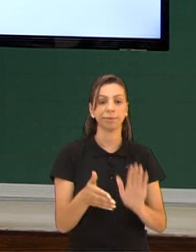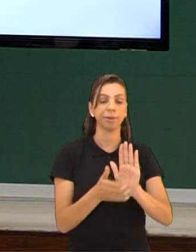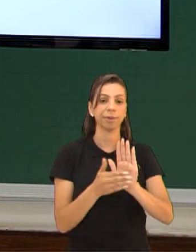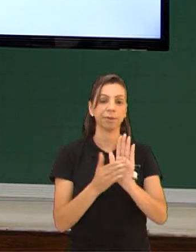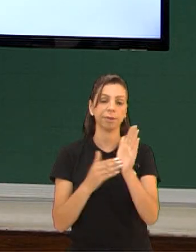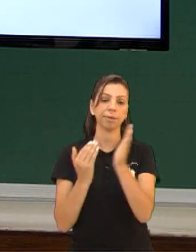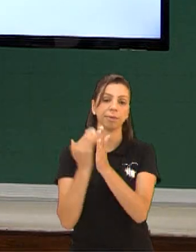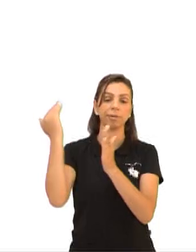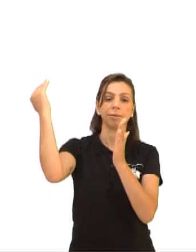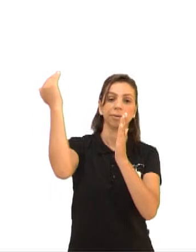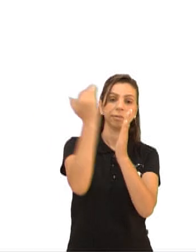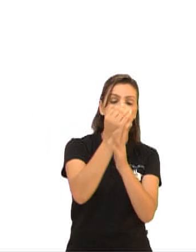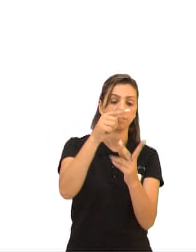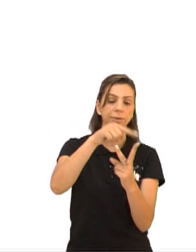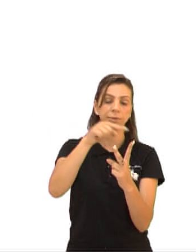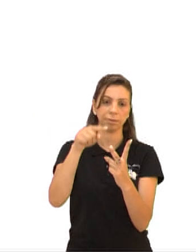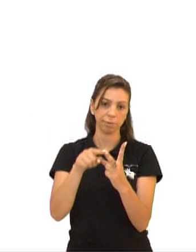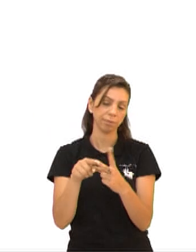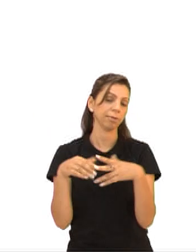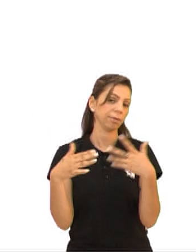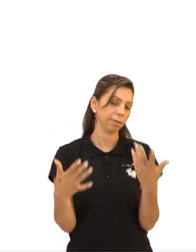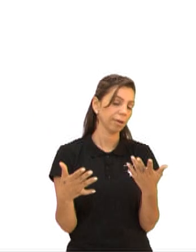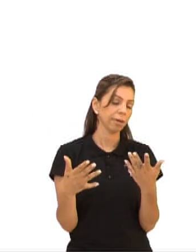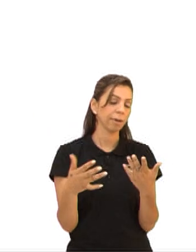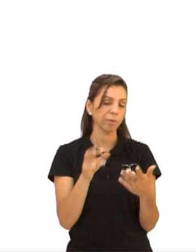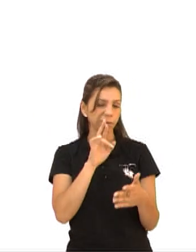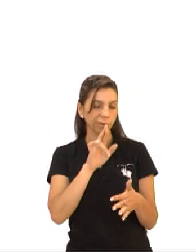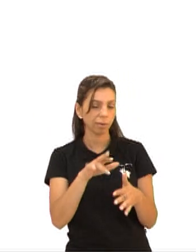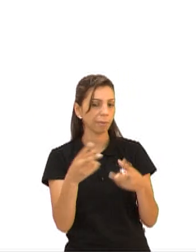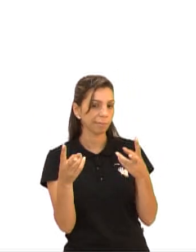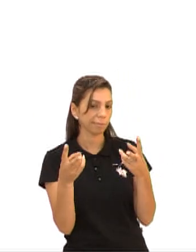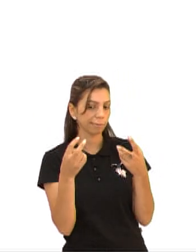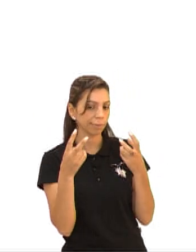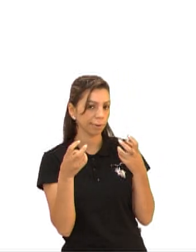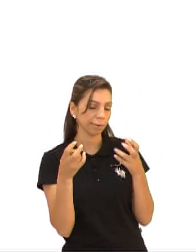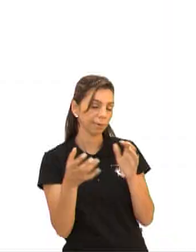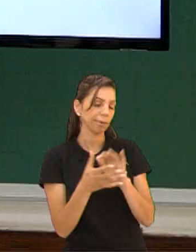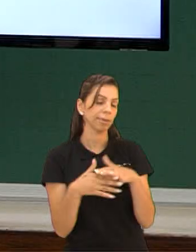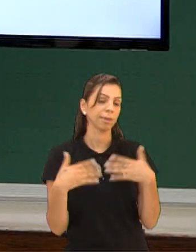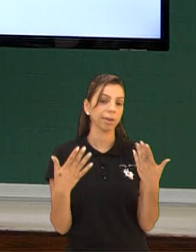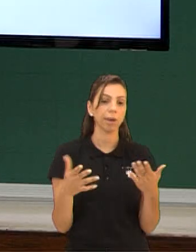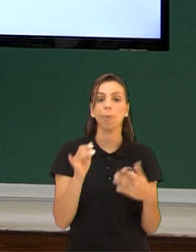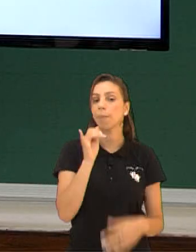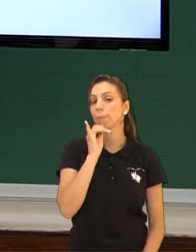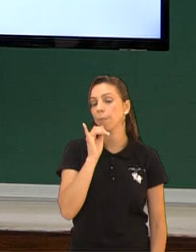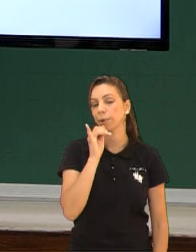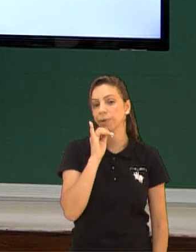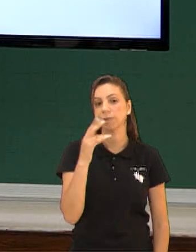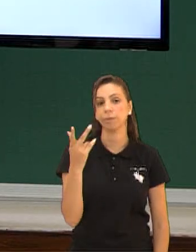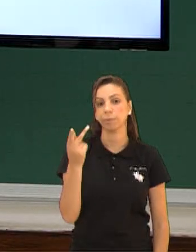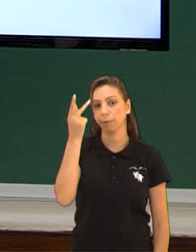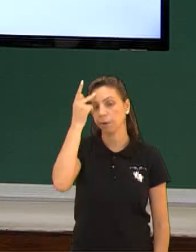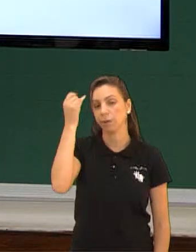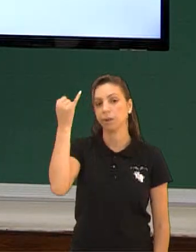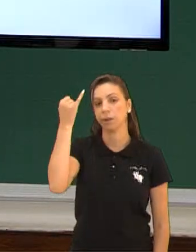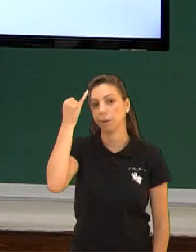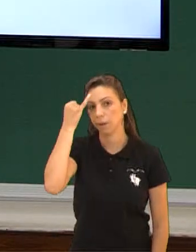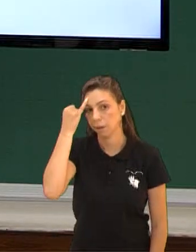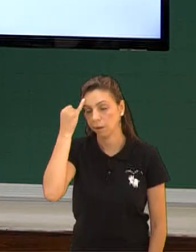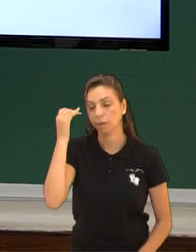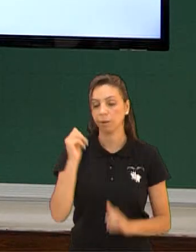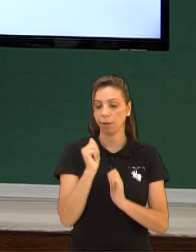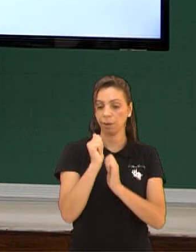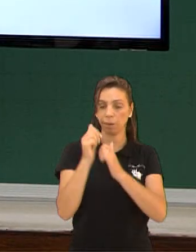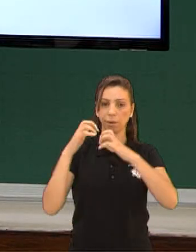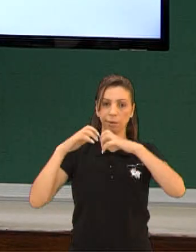do empirismo e do racionalismo. Mesmo que você não tenha acertado. Perceba, a grande questão para o Kant, e pelo que a gente está encaminhando a